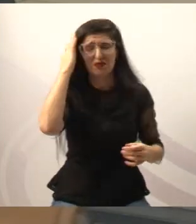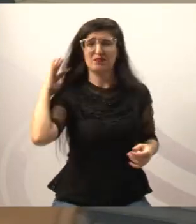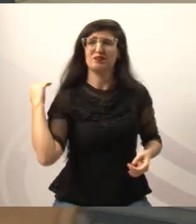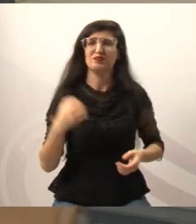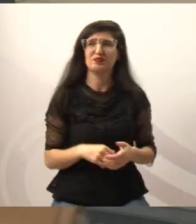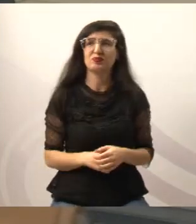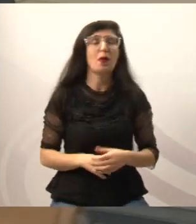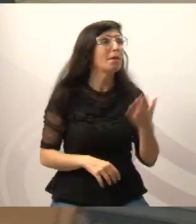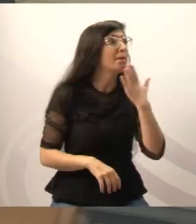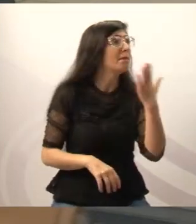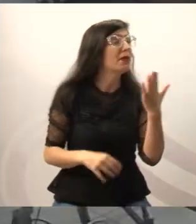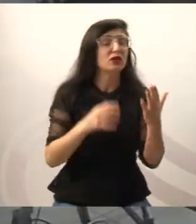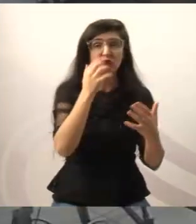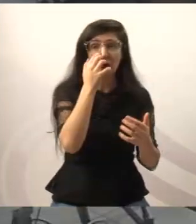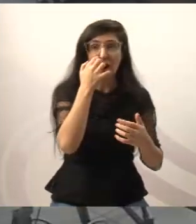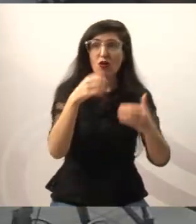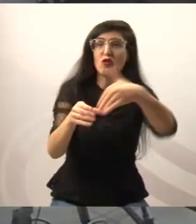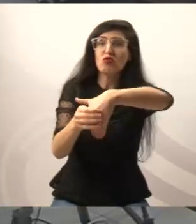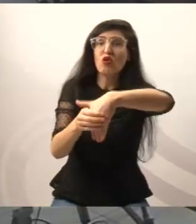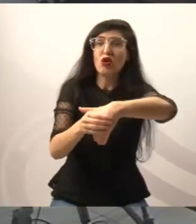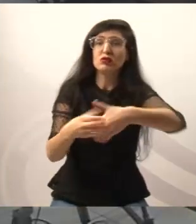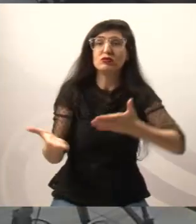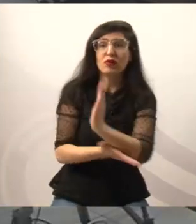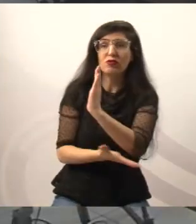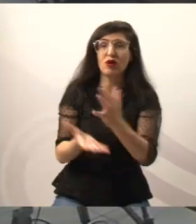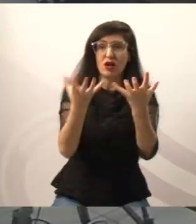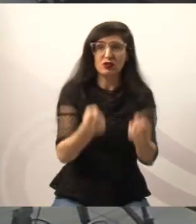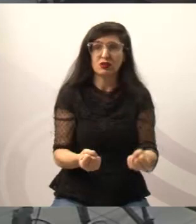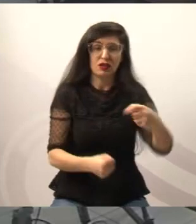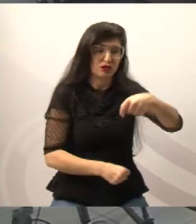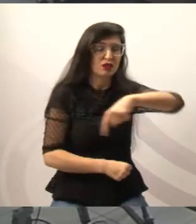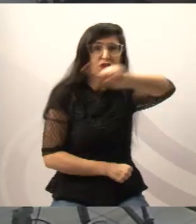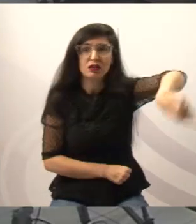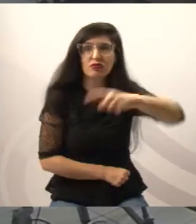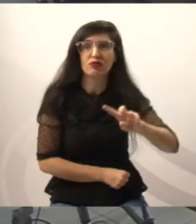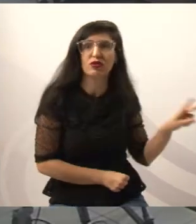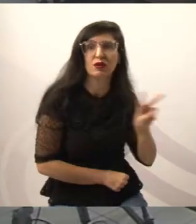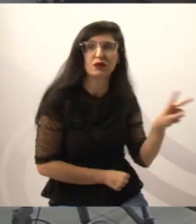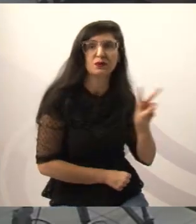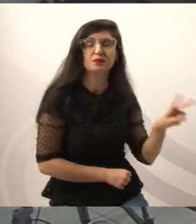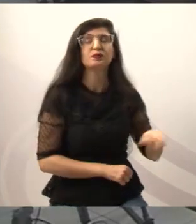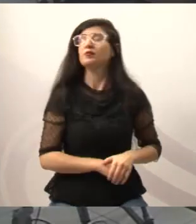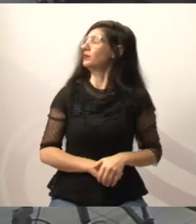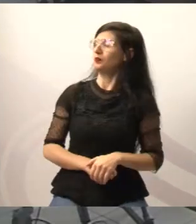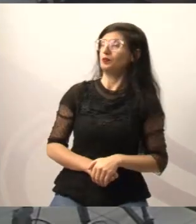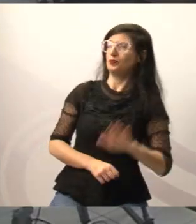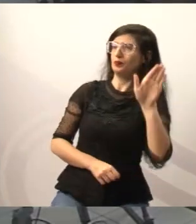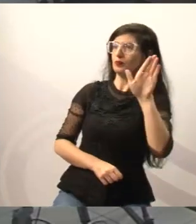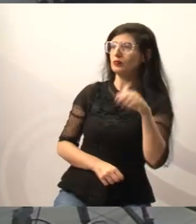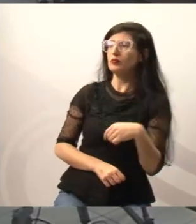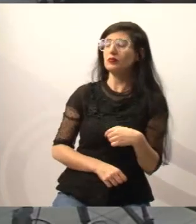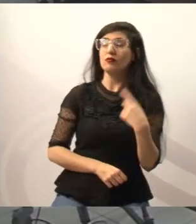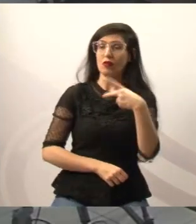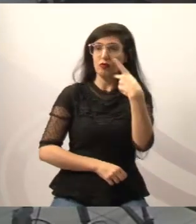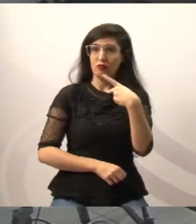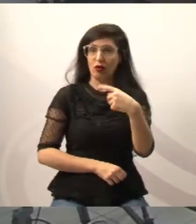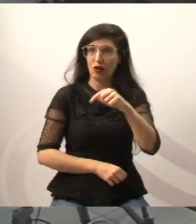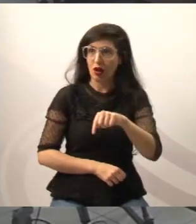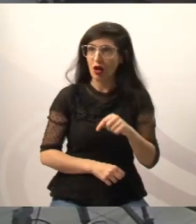vereadores. Senhor presidente, só também colaborando com o requerimento do vereador Valmir, do Parque Meia